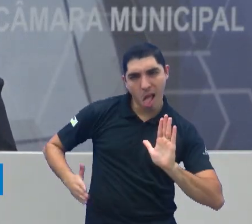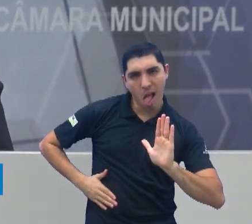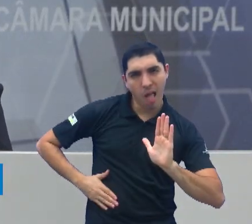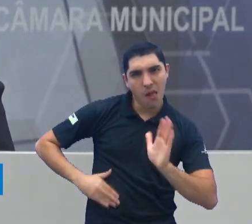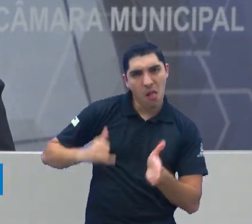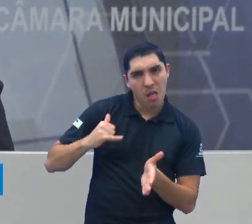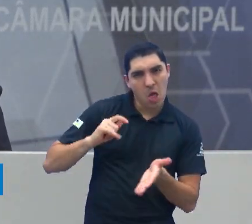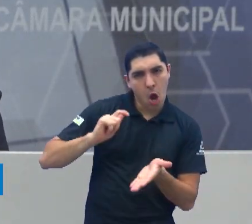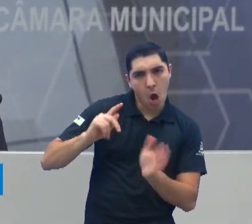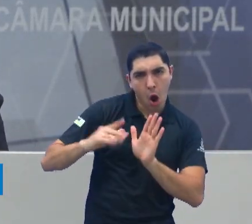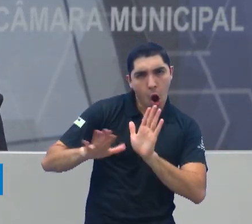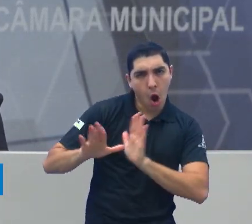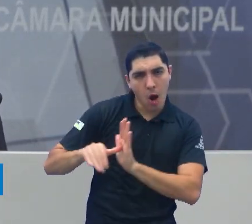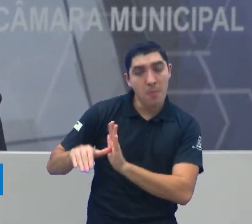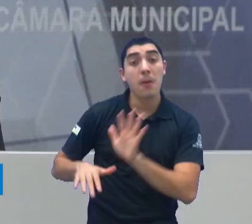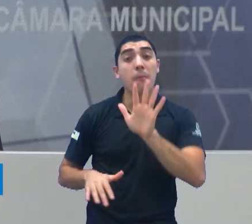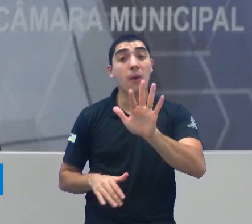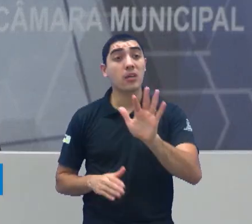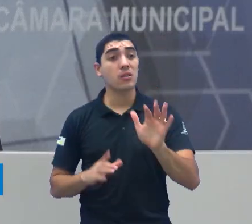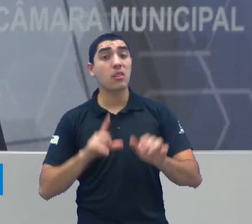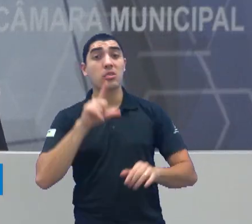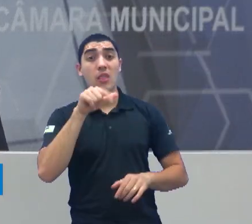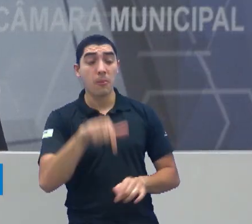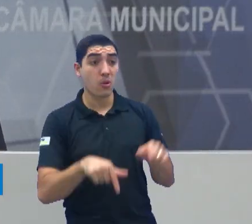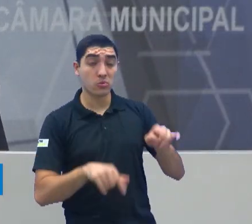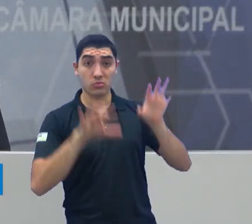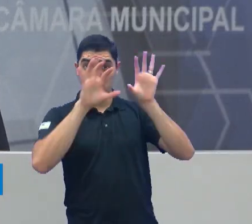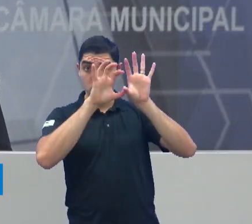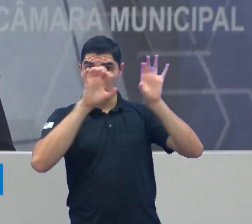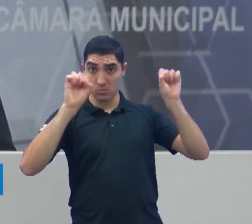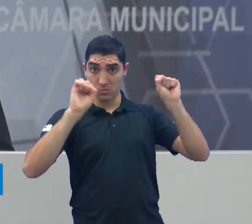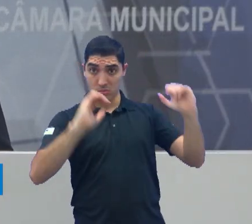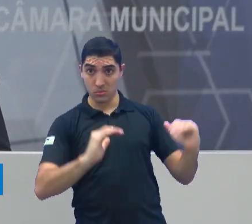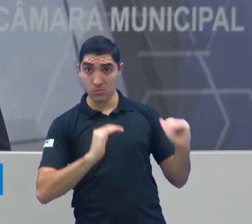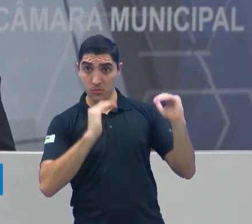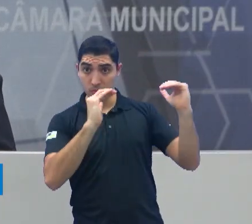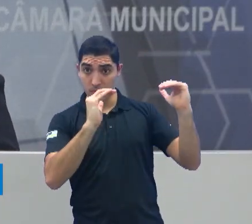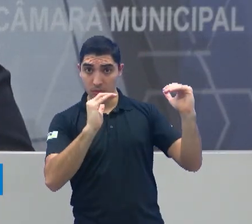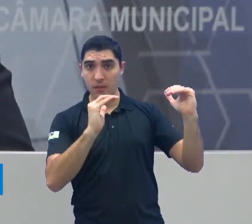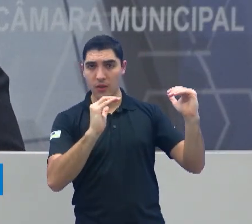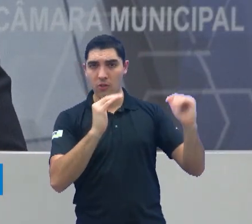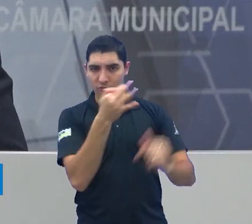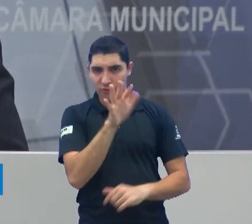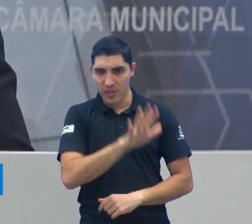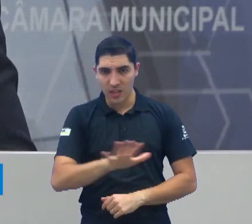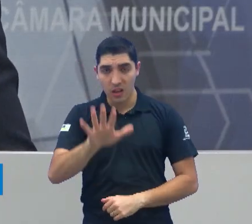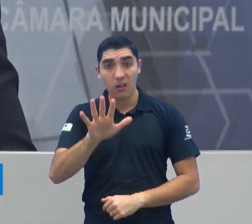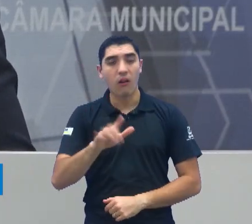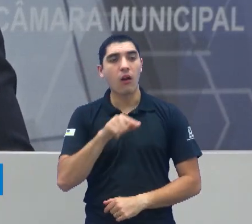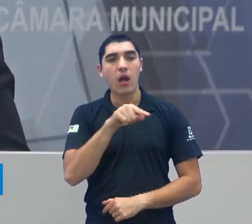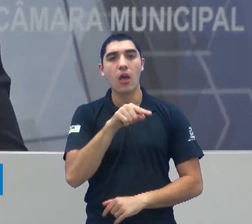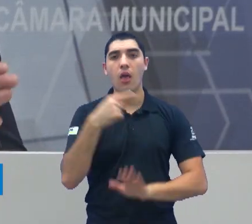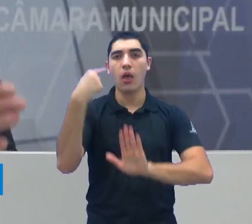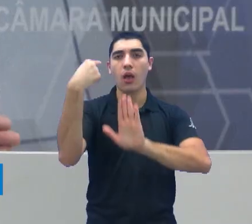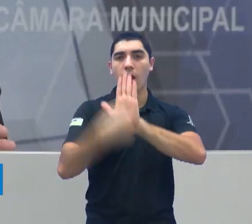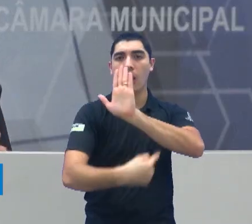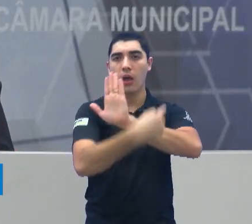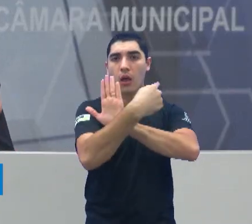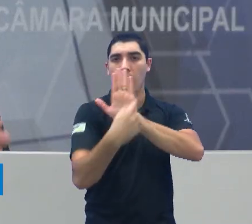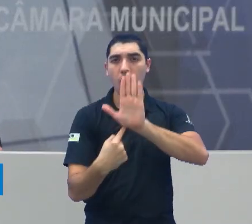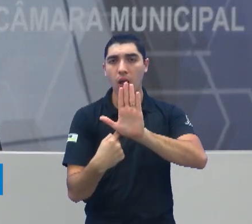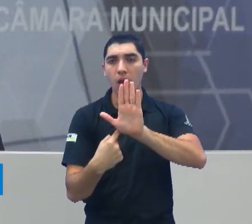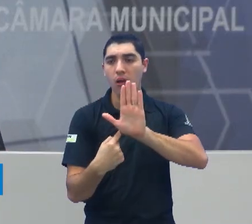Eleitoral, hoje, derrubando uma lei do deputado Derrite e do Van Hatten, que